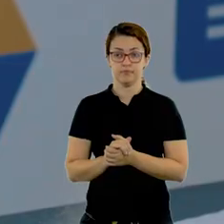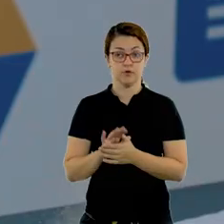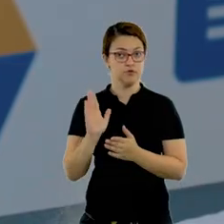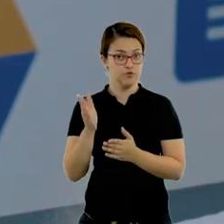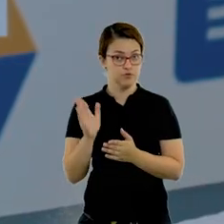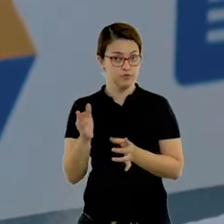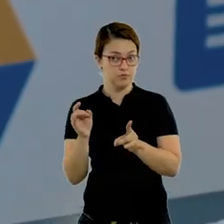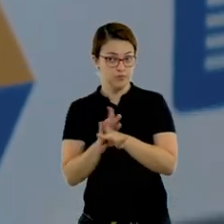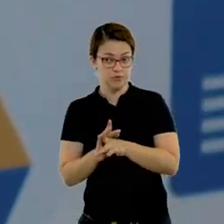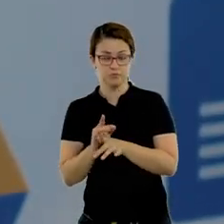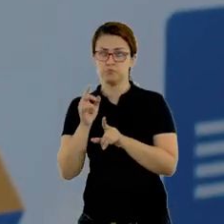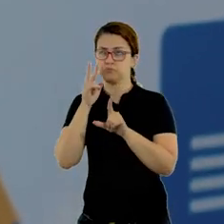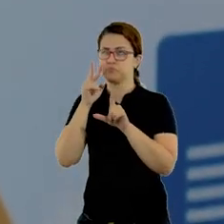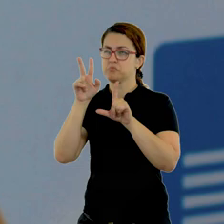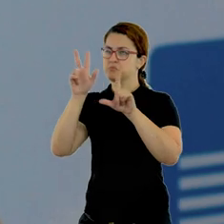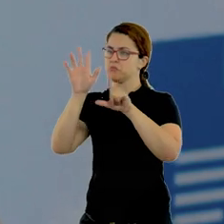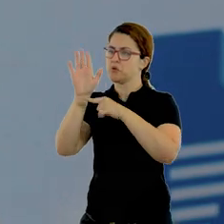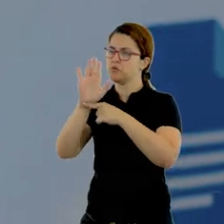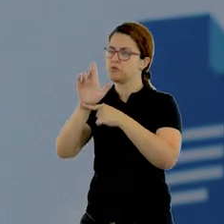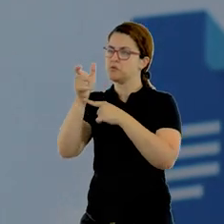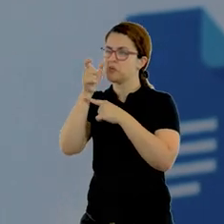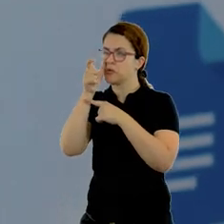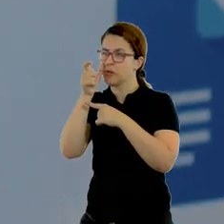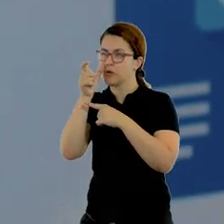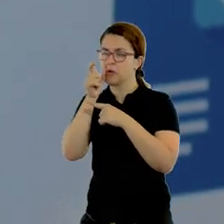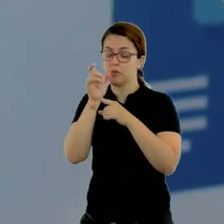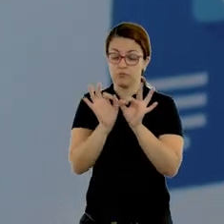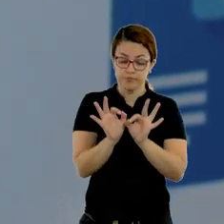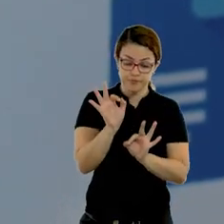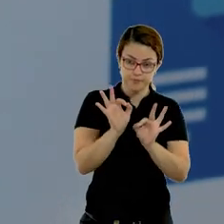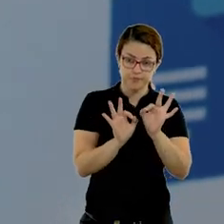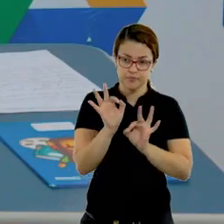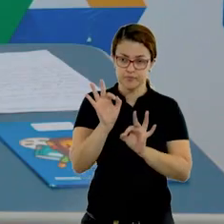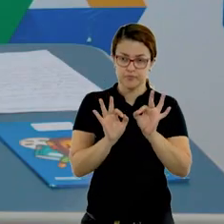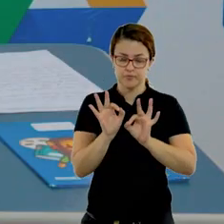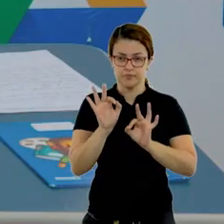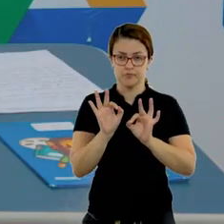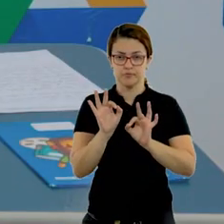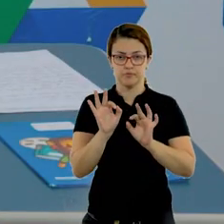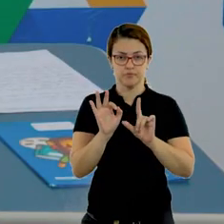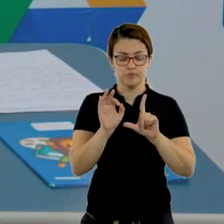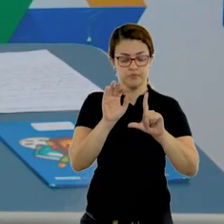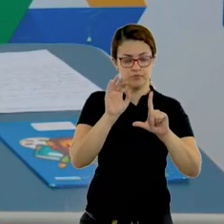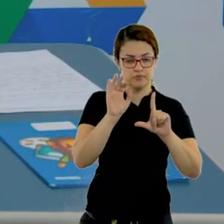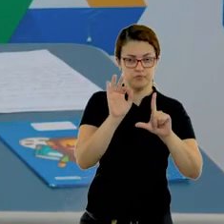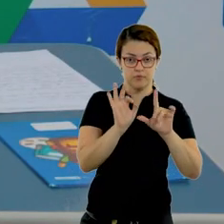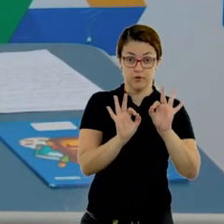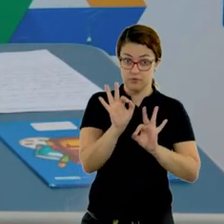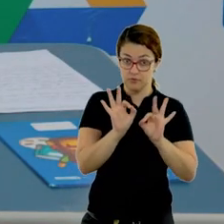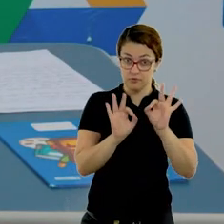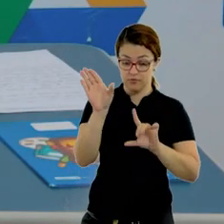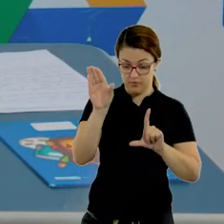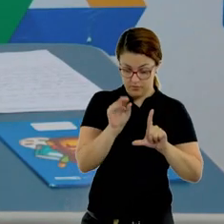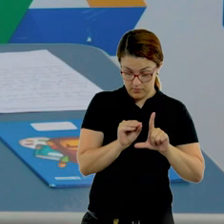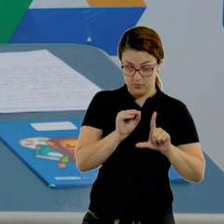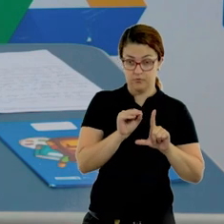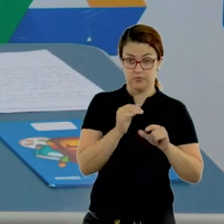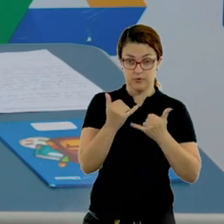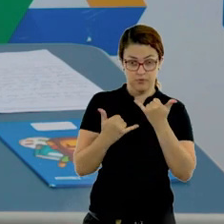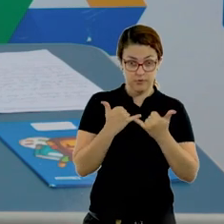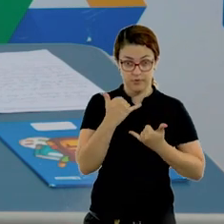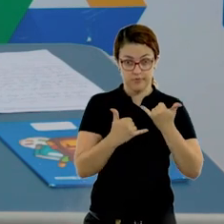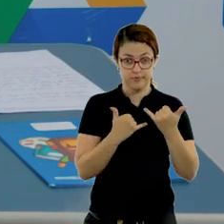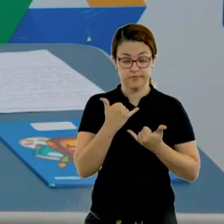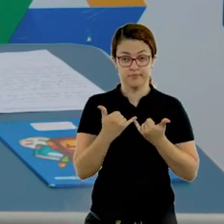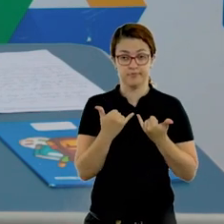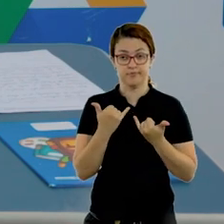vocês. Então, olha só, eu fiz o meu aqui, ó. Fui olhando na tela e fazendo aqui a minha trilha. Então, façam aí vocês também na casa de